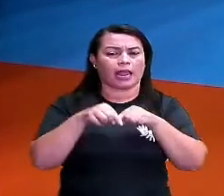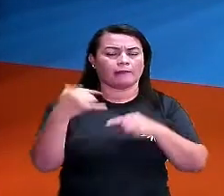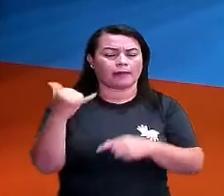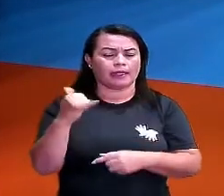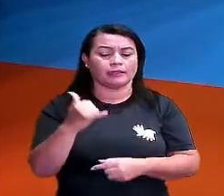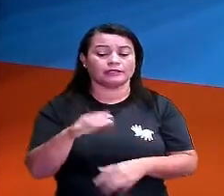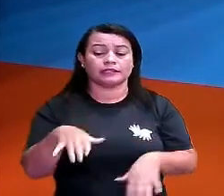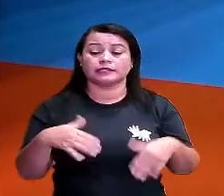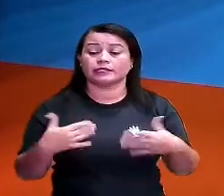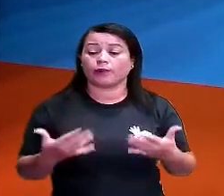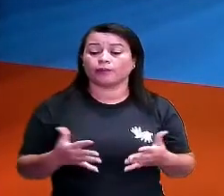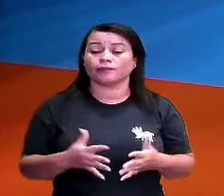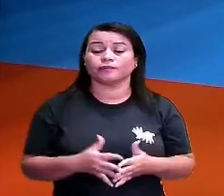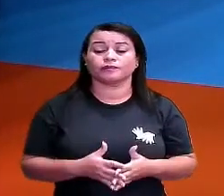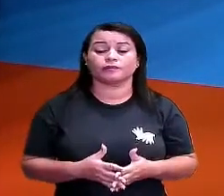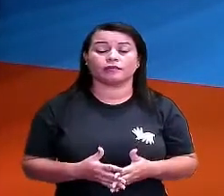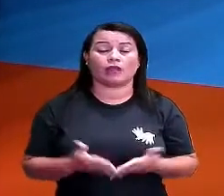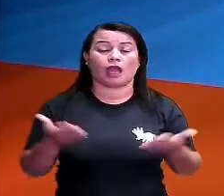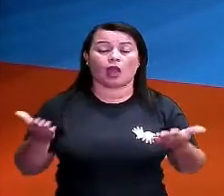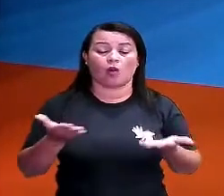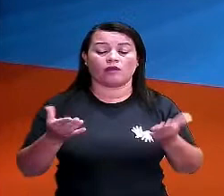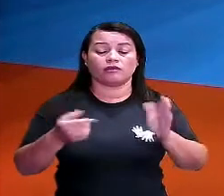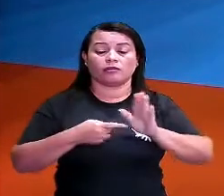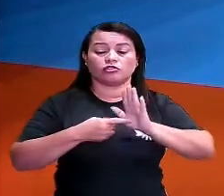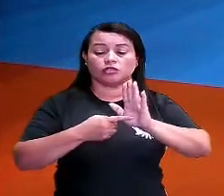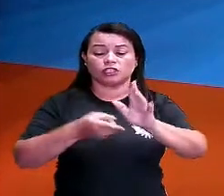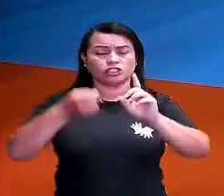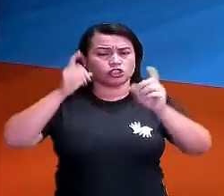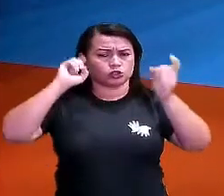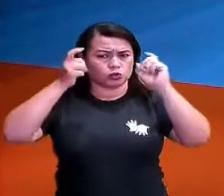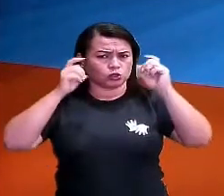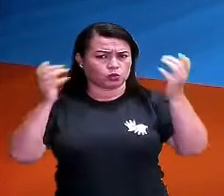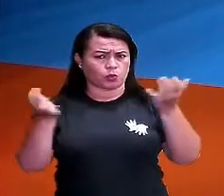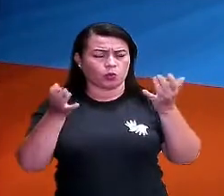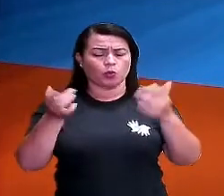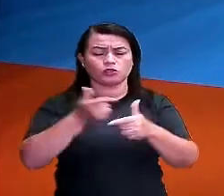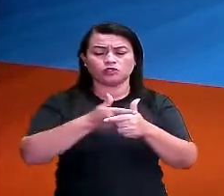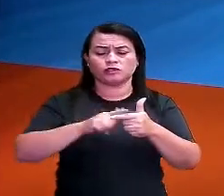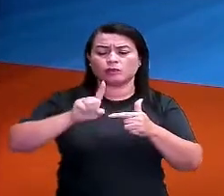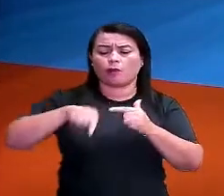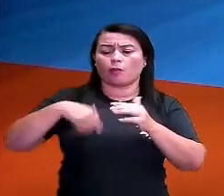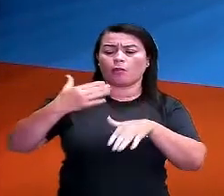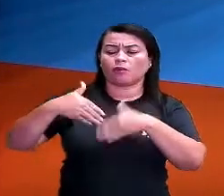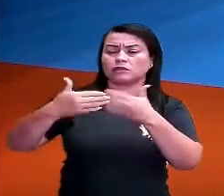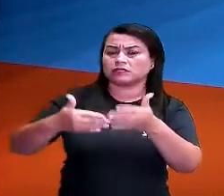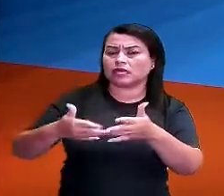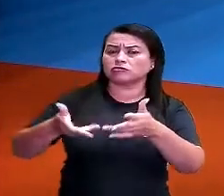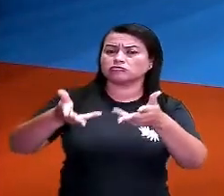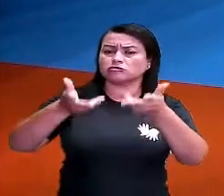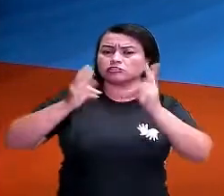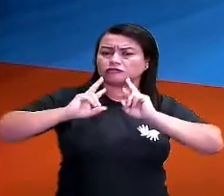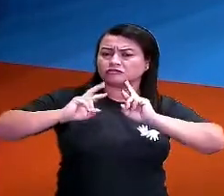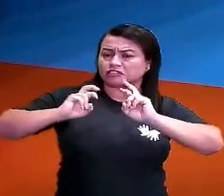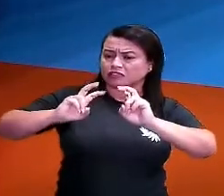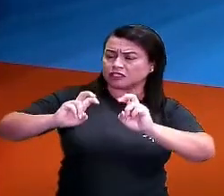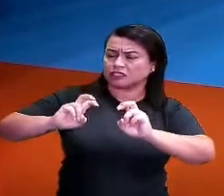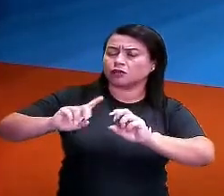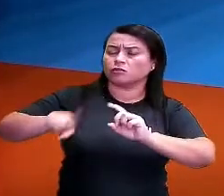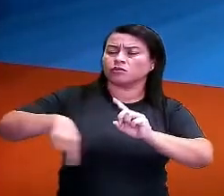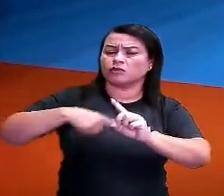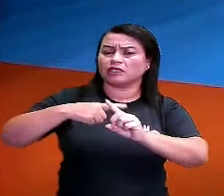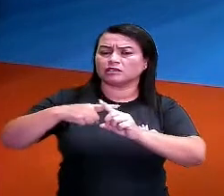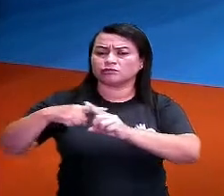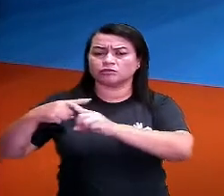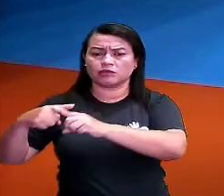Beleza? Então, eu trago aqui o que a gente debateu hoje. Divisão é um processo de verificação da operação de multiplicação,